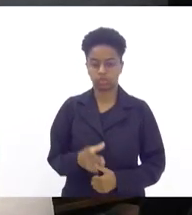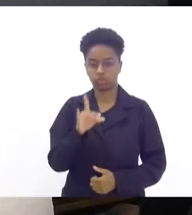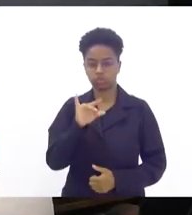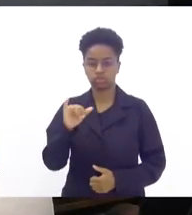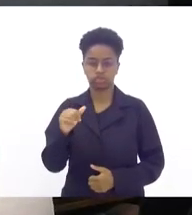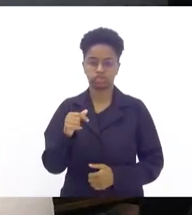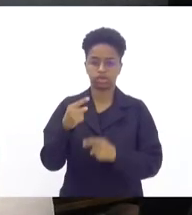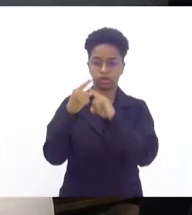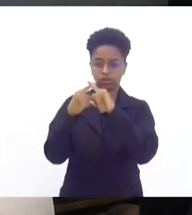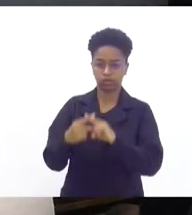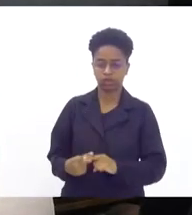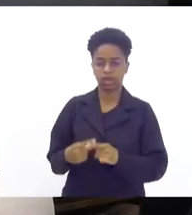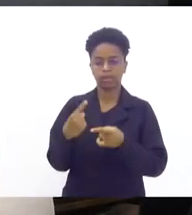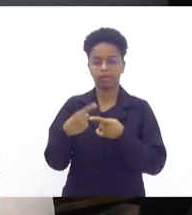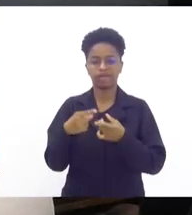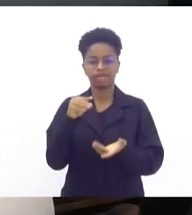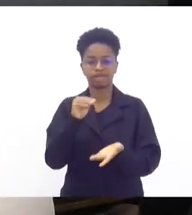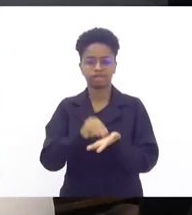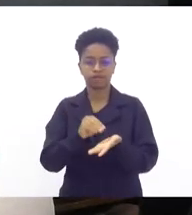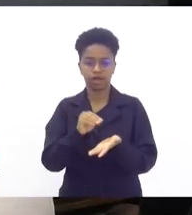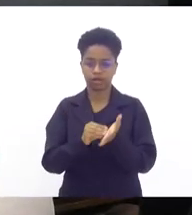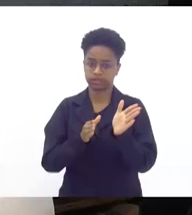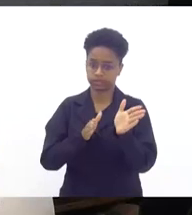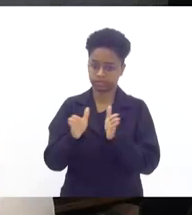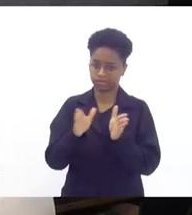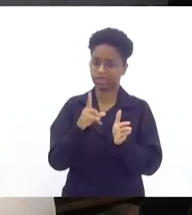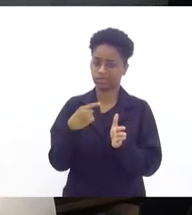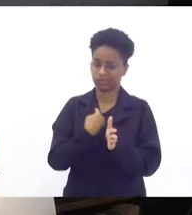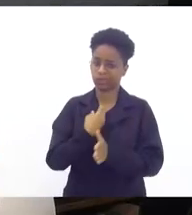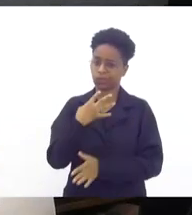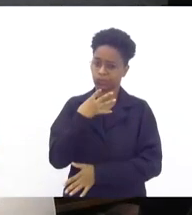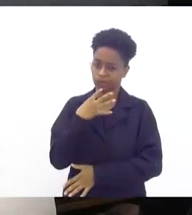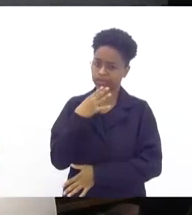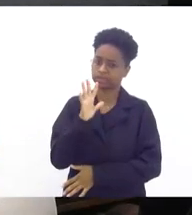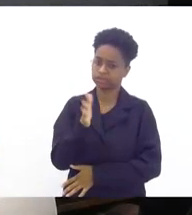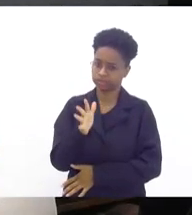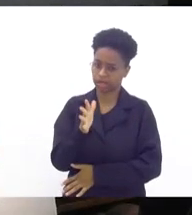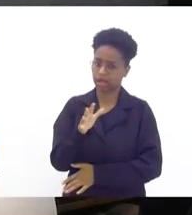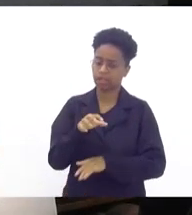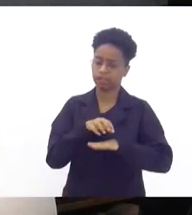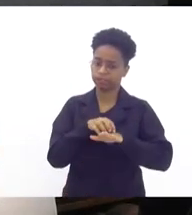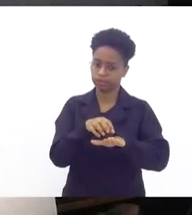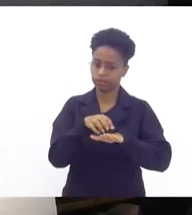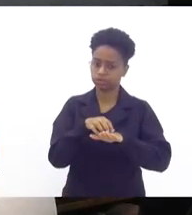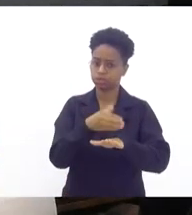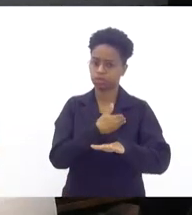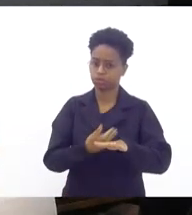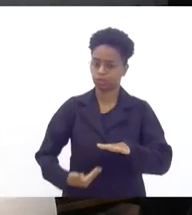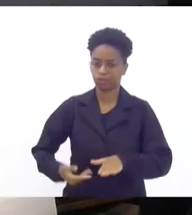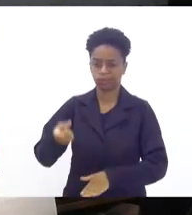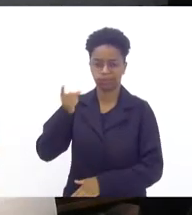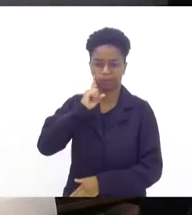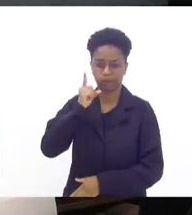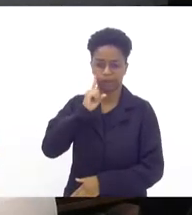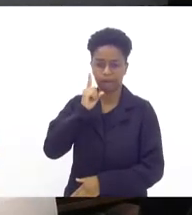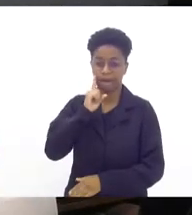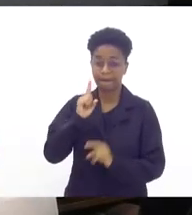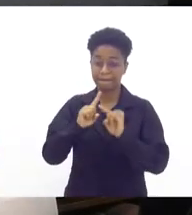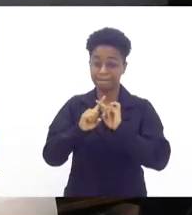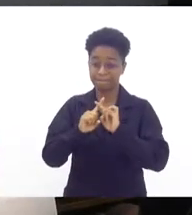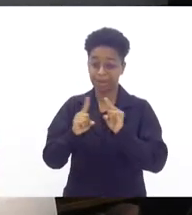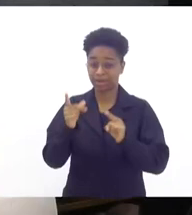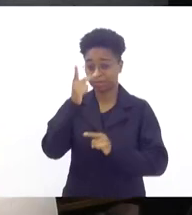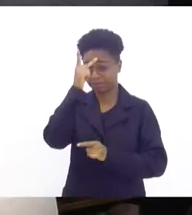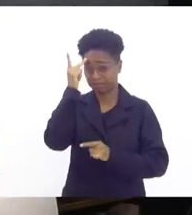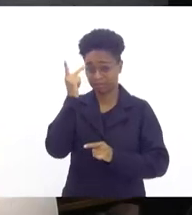tange a falta de acessibilidade que aí já é conhecida nos transportes públicos diariamente mas que para quem